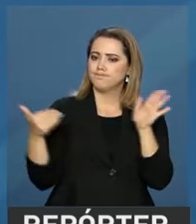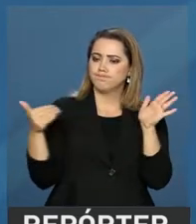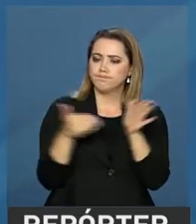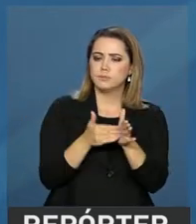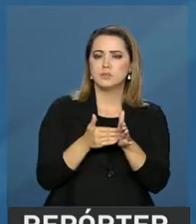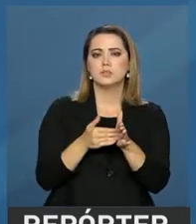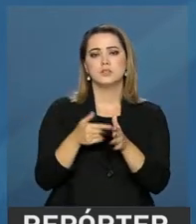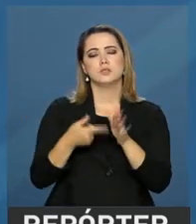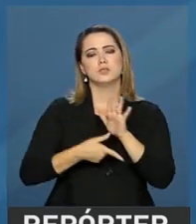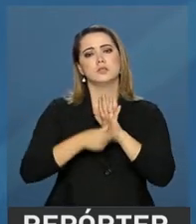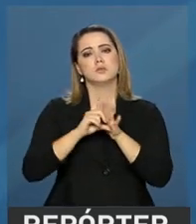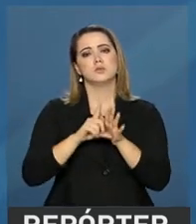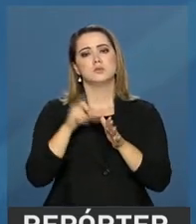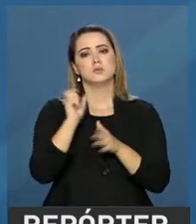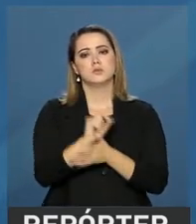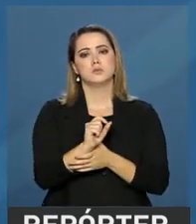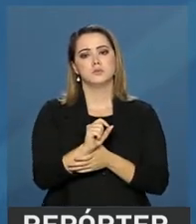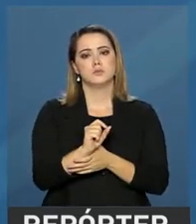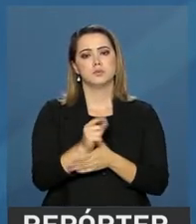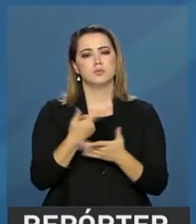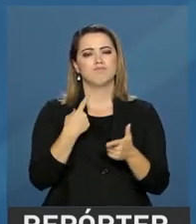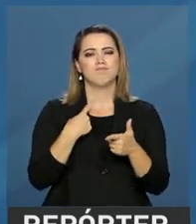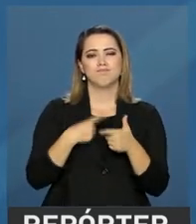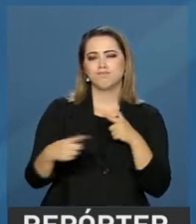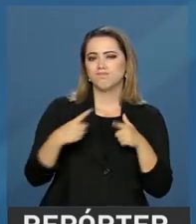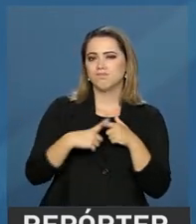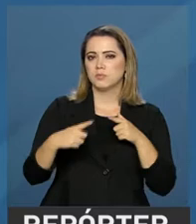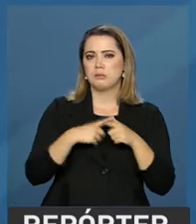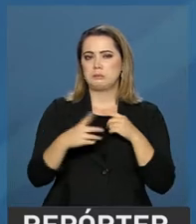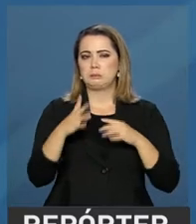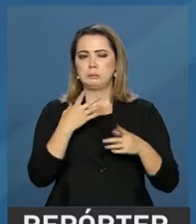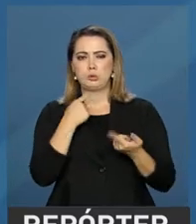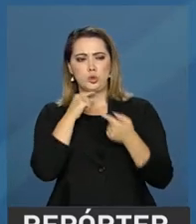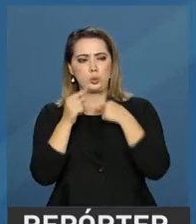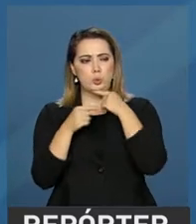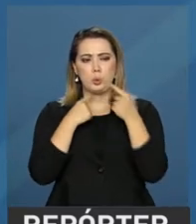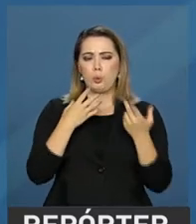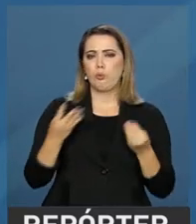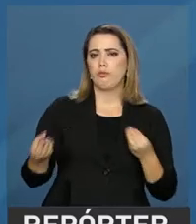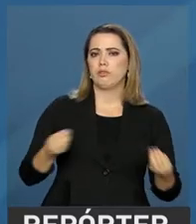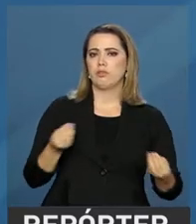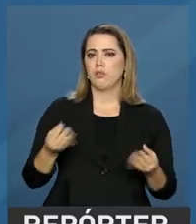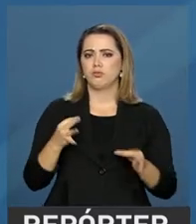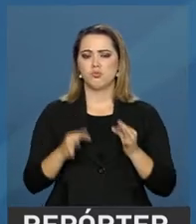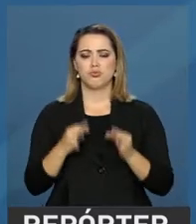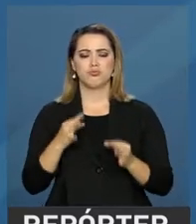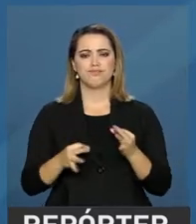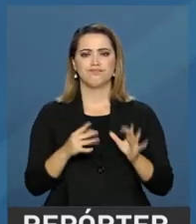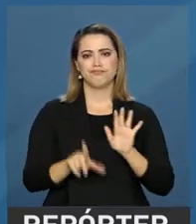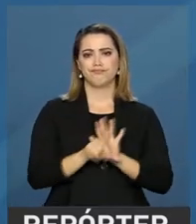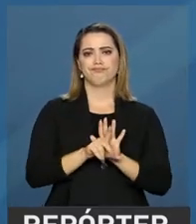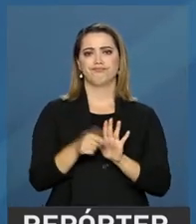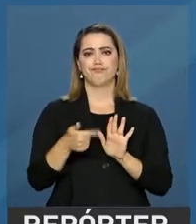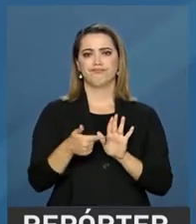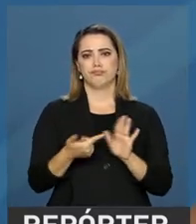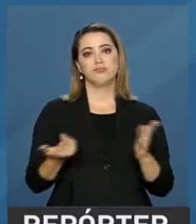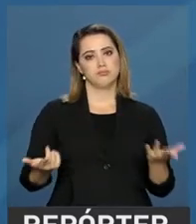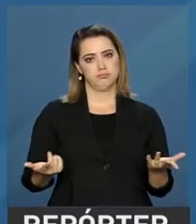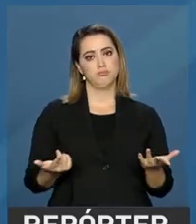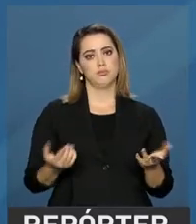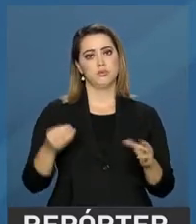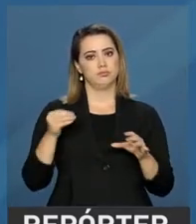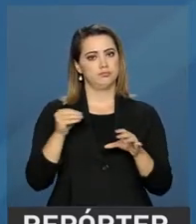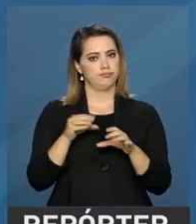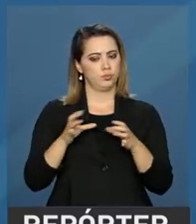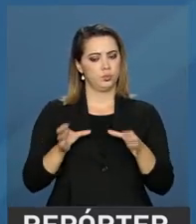ciclo perverso de instabilidade jurídica e legal que se abateu sobre o setor mineral